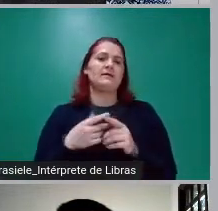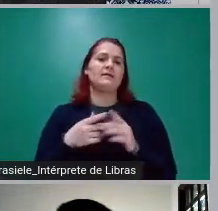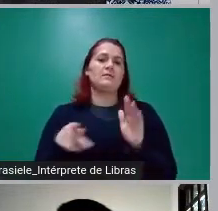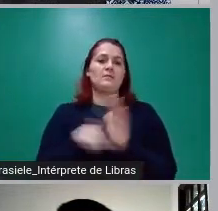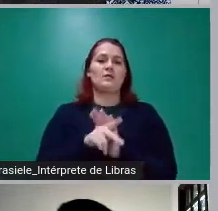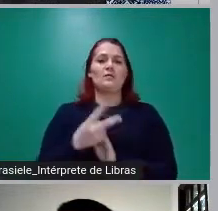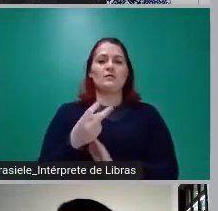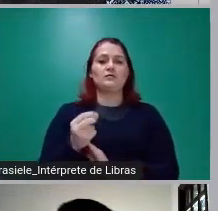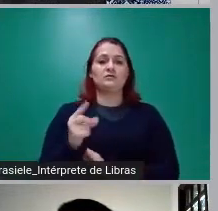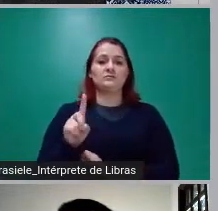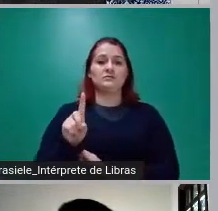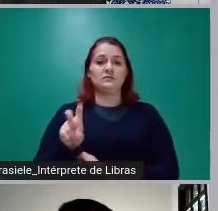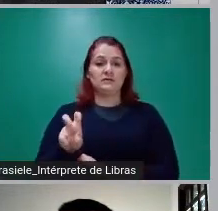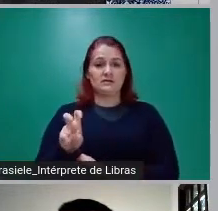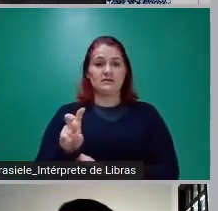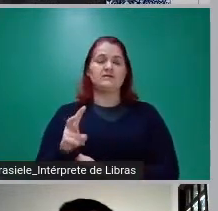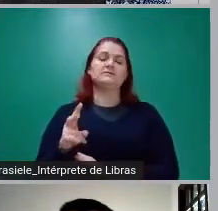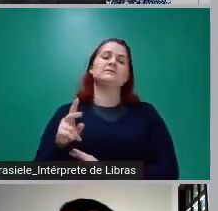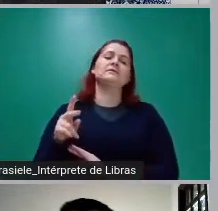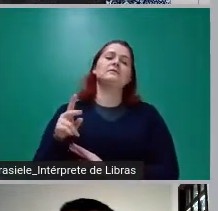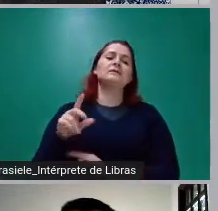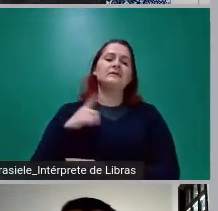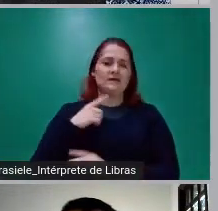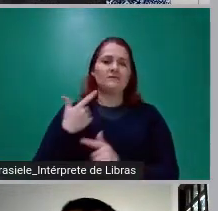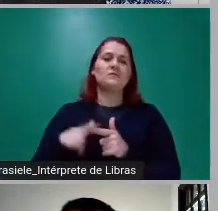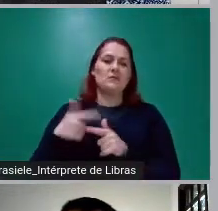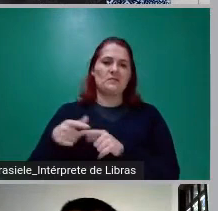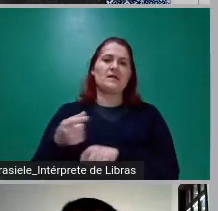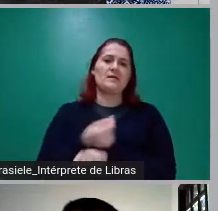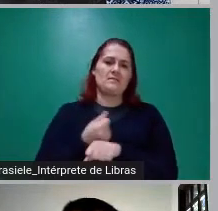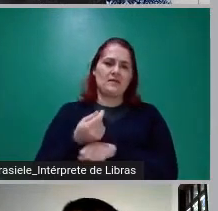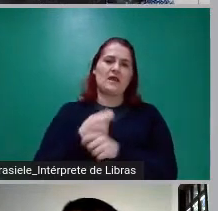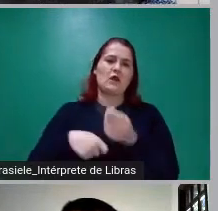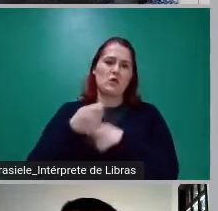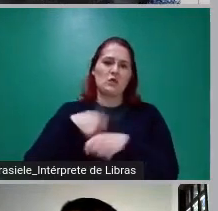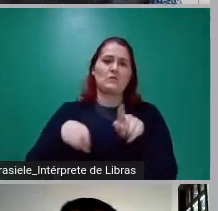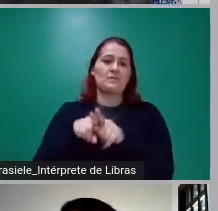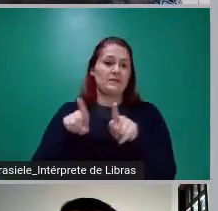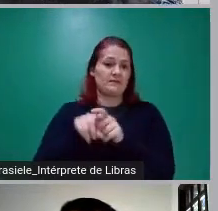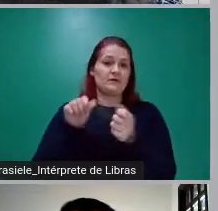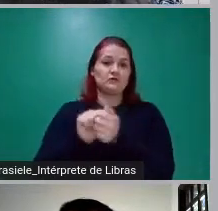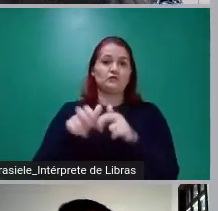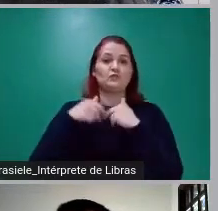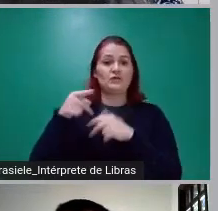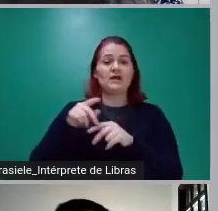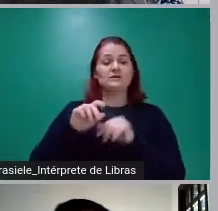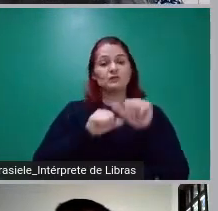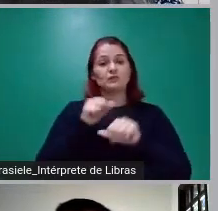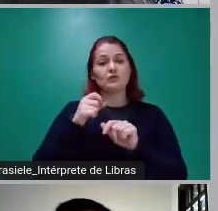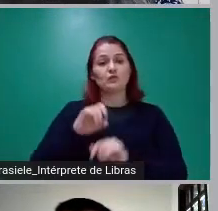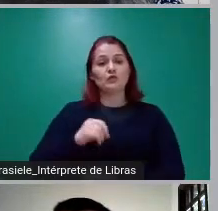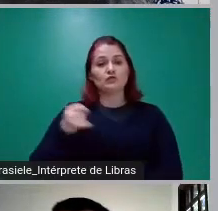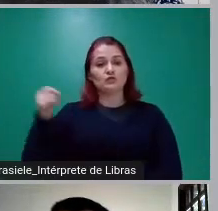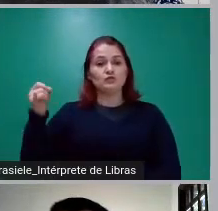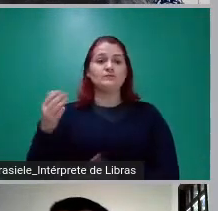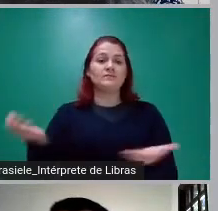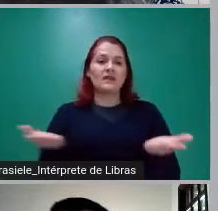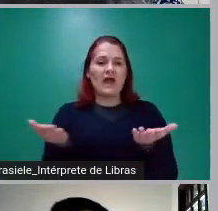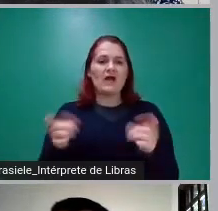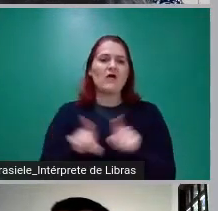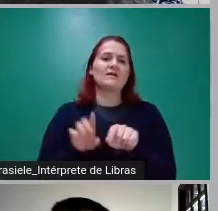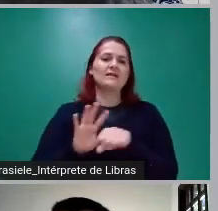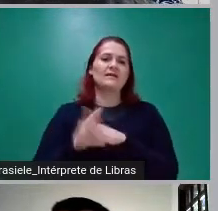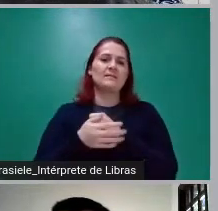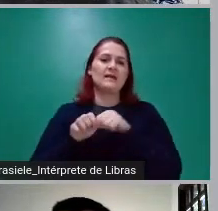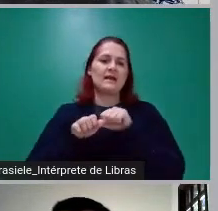2015 e 2016 por essa política monetária de aumentar as operações compromissadas junto com a taxa de juros, e agora se aproveitando na pandemia